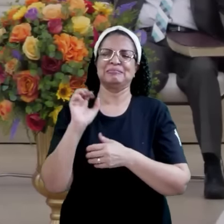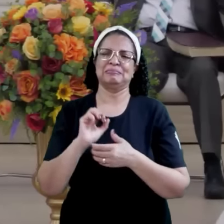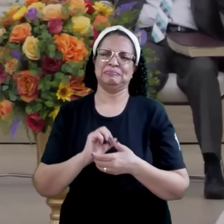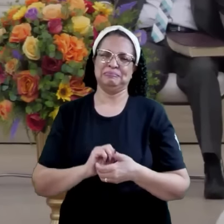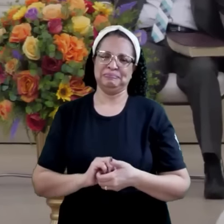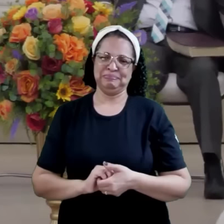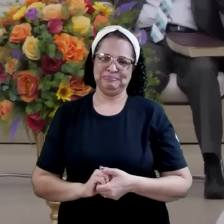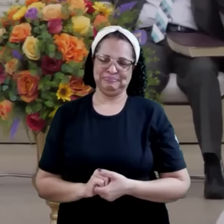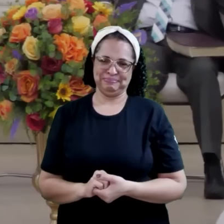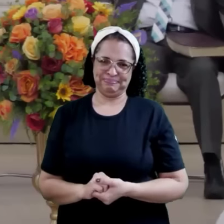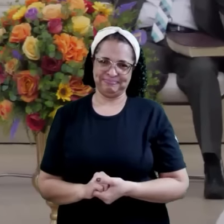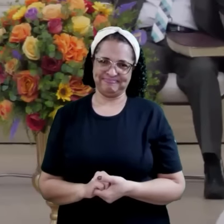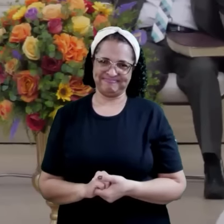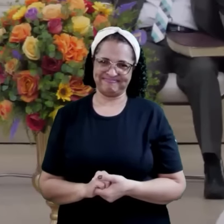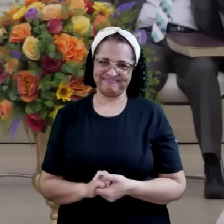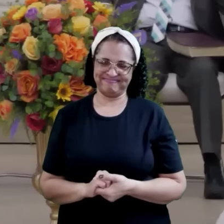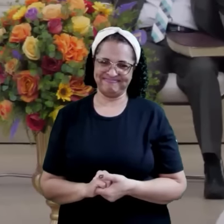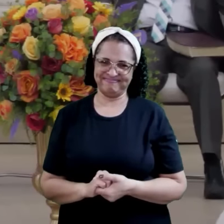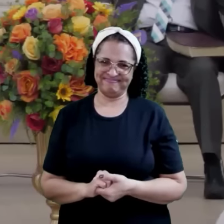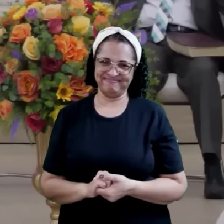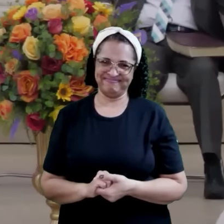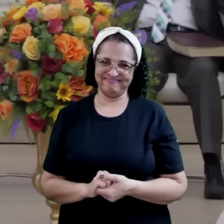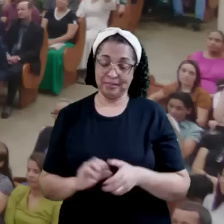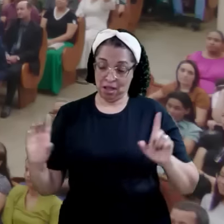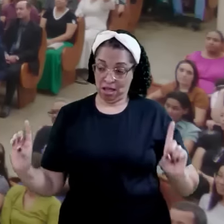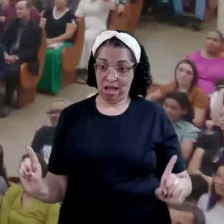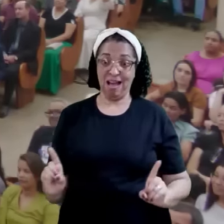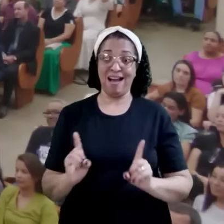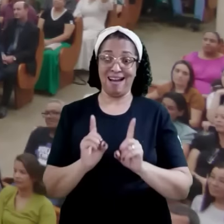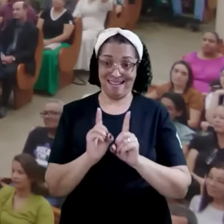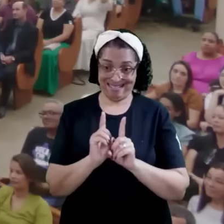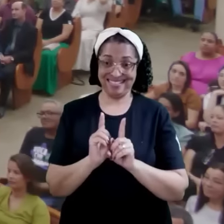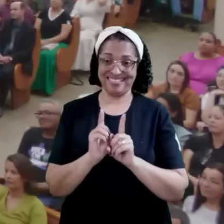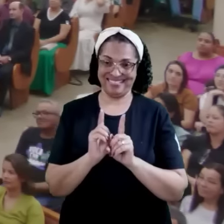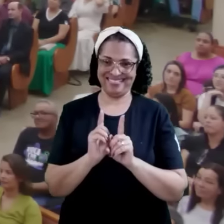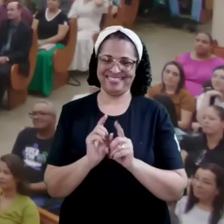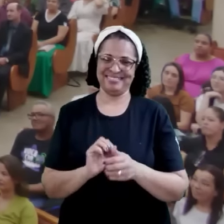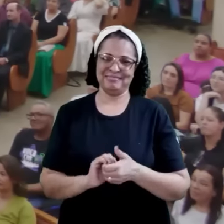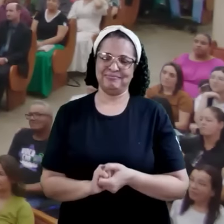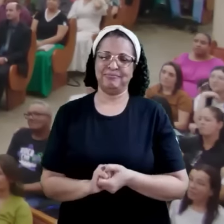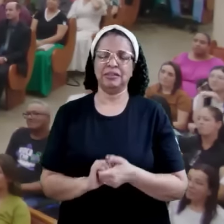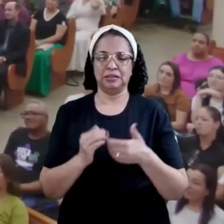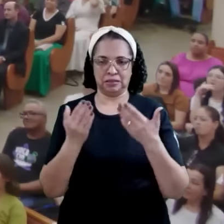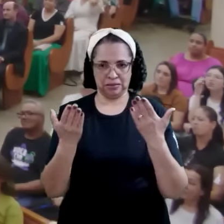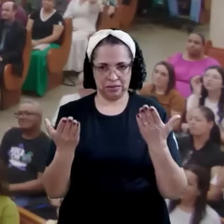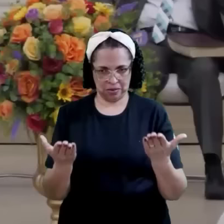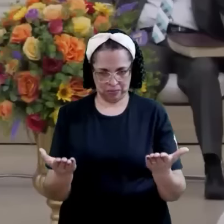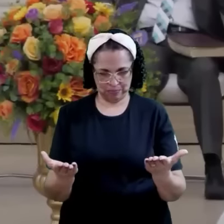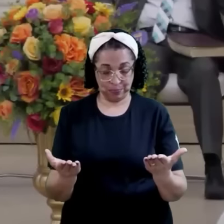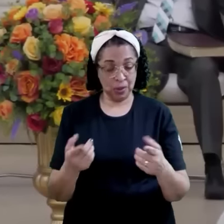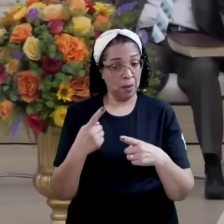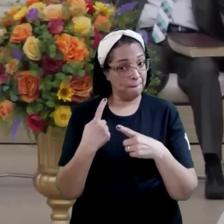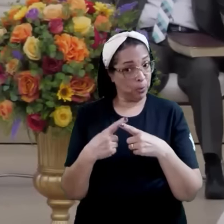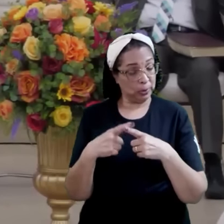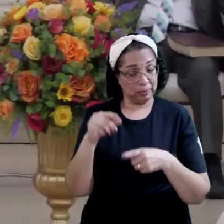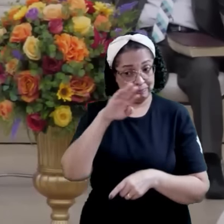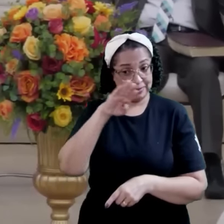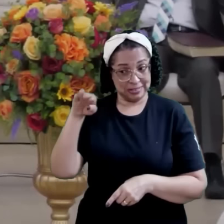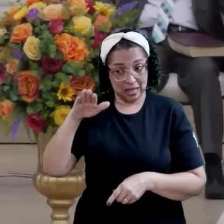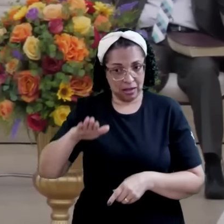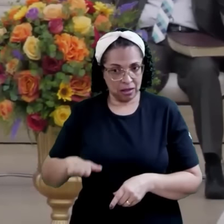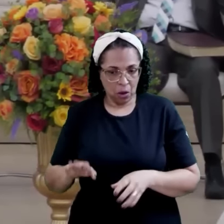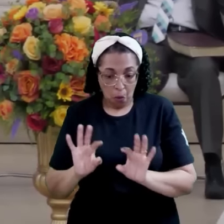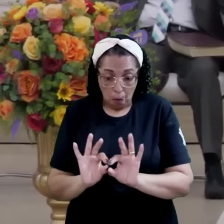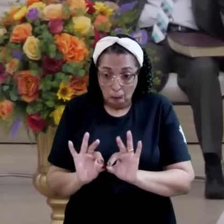lá no Bart meu mas o que tem de gente com bênçãos retida porque não sabe descer e não é para pensar não Jesus disse para ele